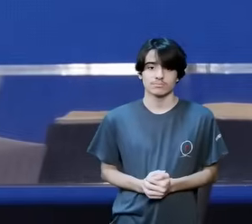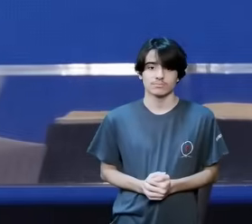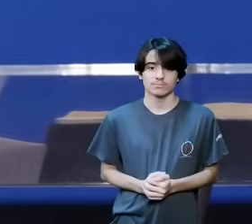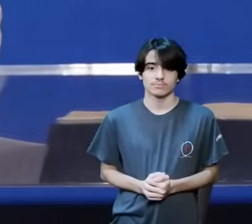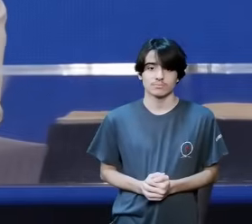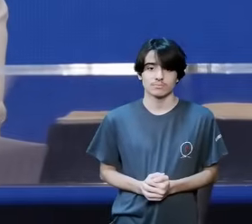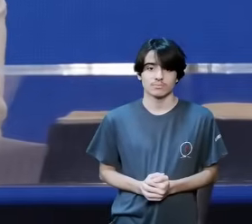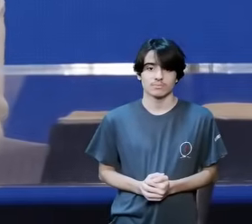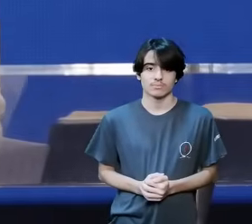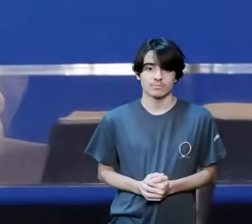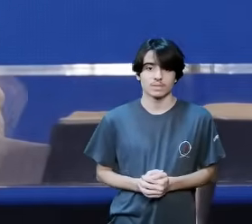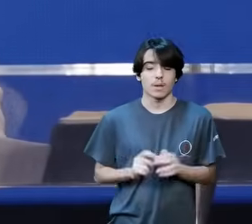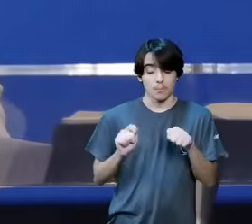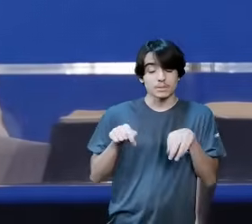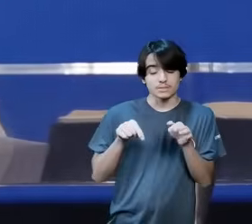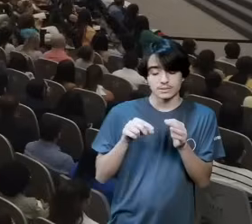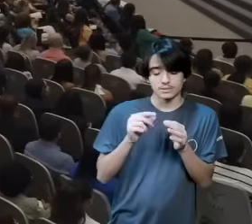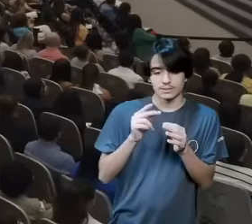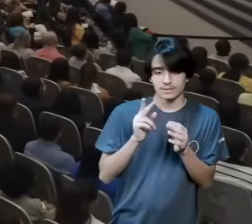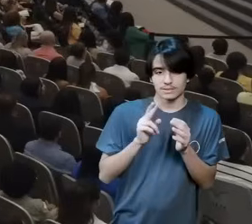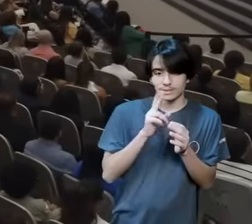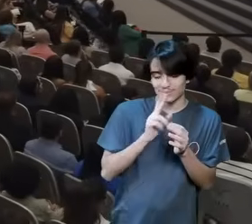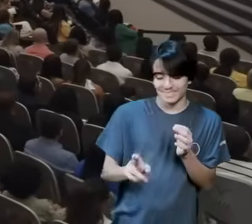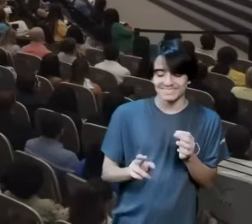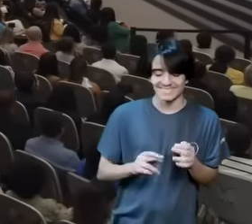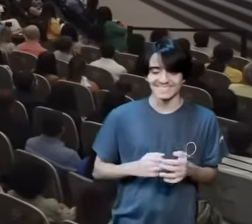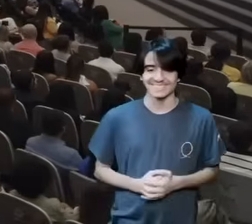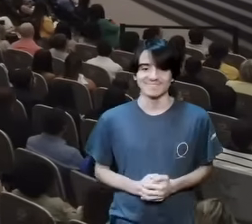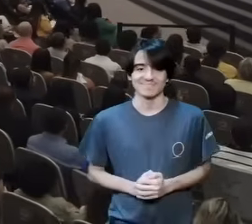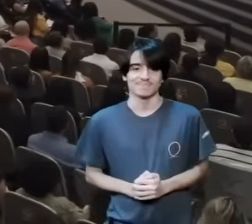Não é uma pergunta retórica, não, pode responder.